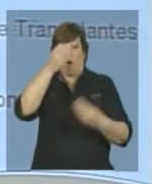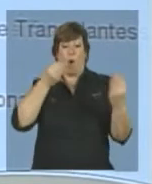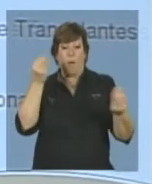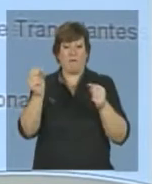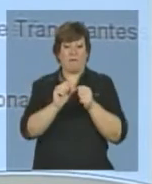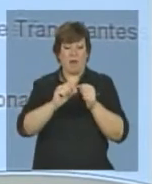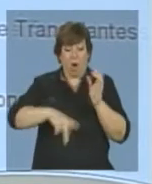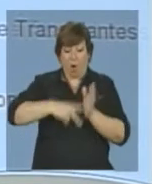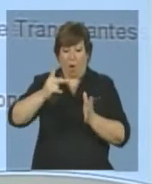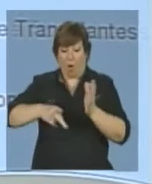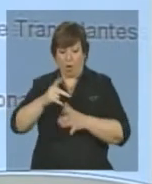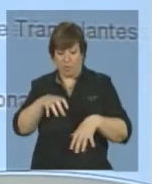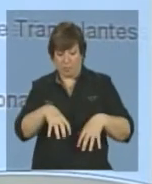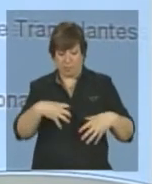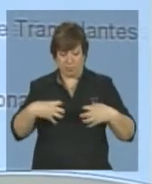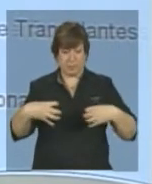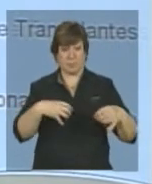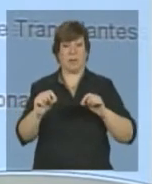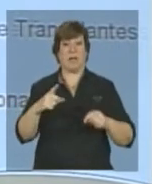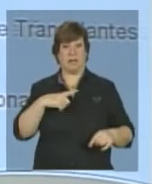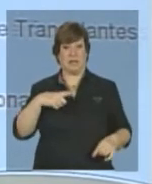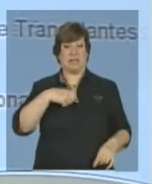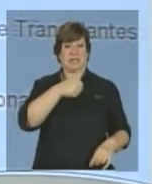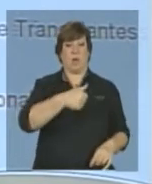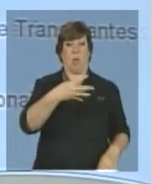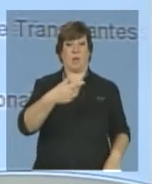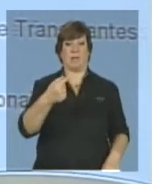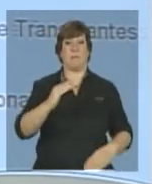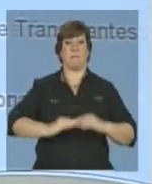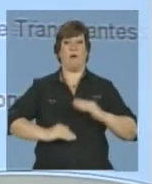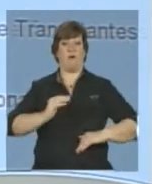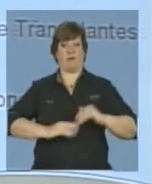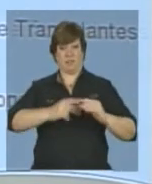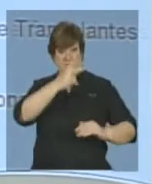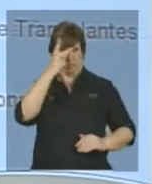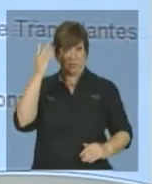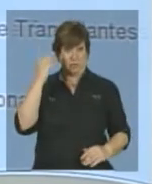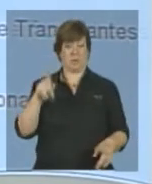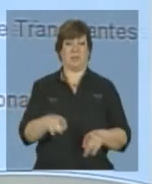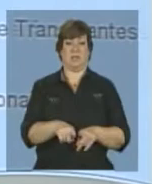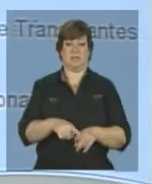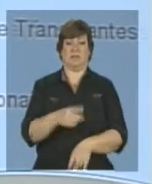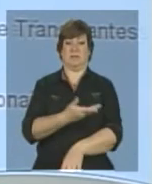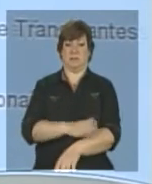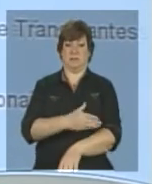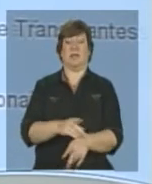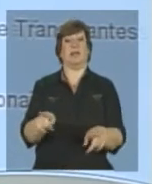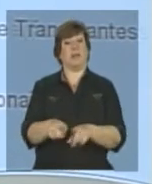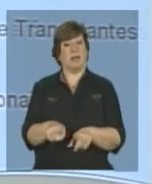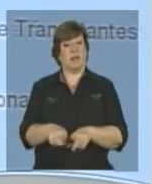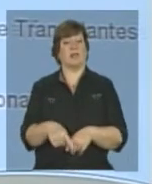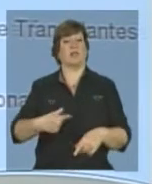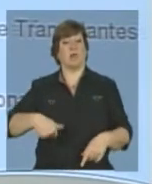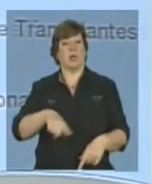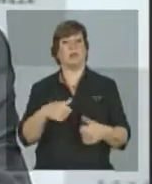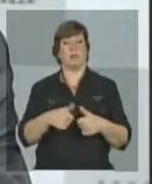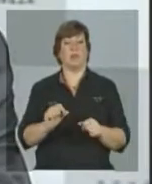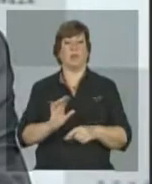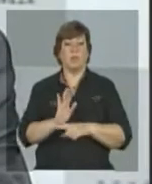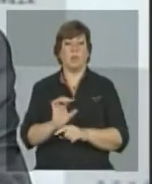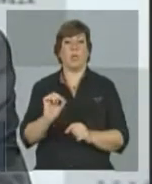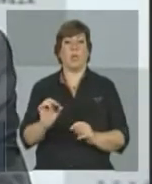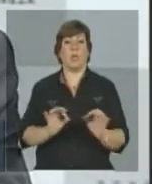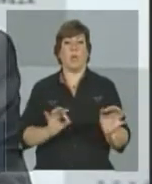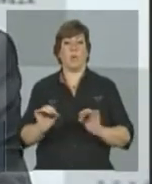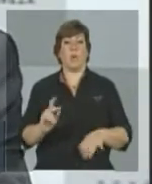órgãos, envolvendo 147 profissionais. E estamos também incentivando a organização